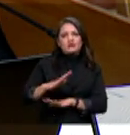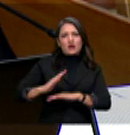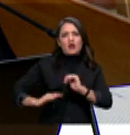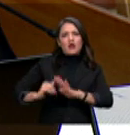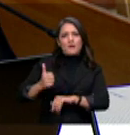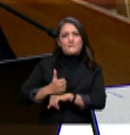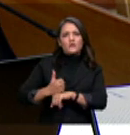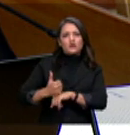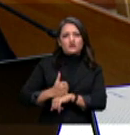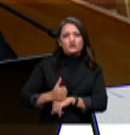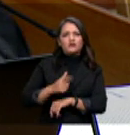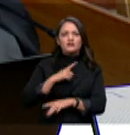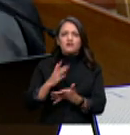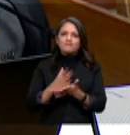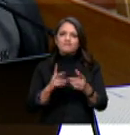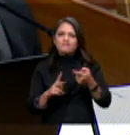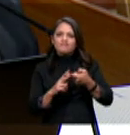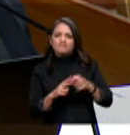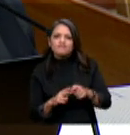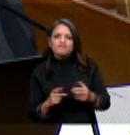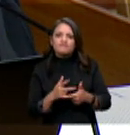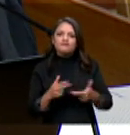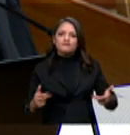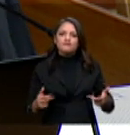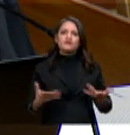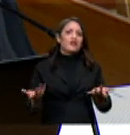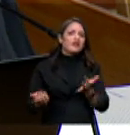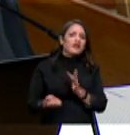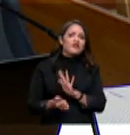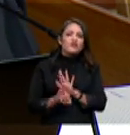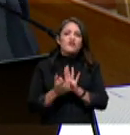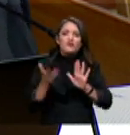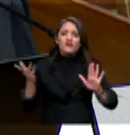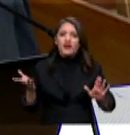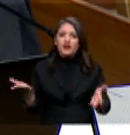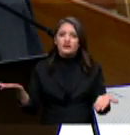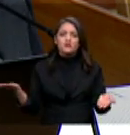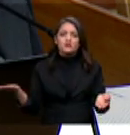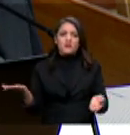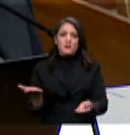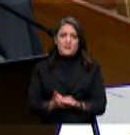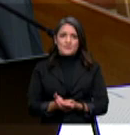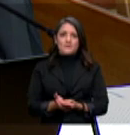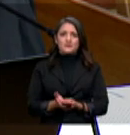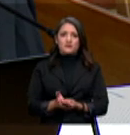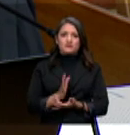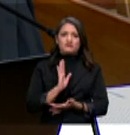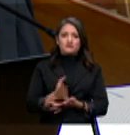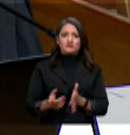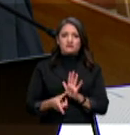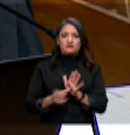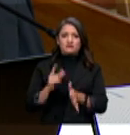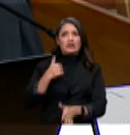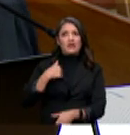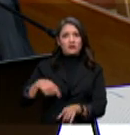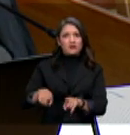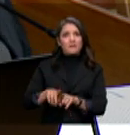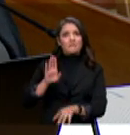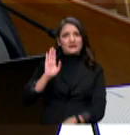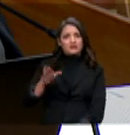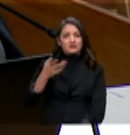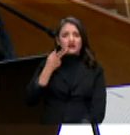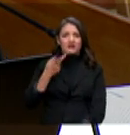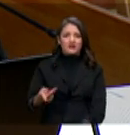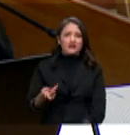ministro relator. E há uma série de precedentes, presidente, em que eu também já me manifestei, não